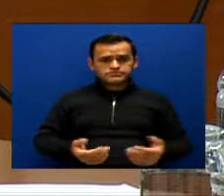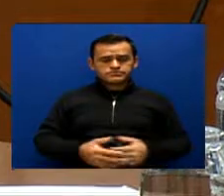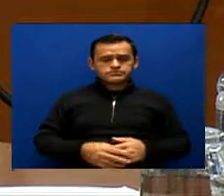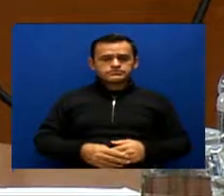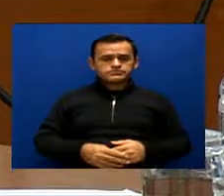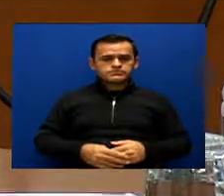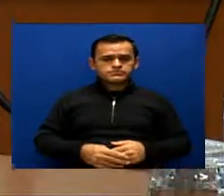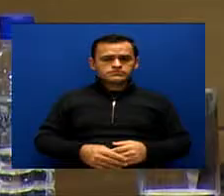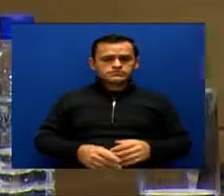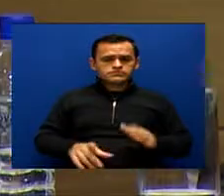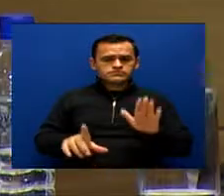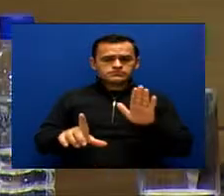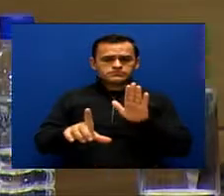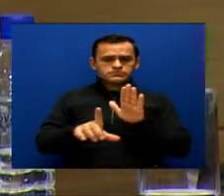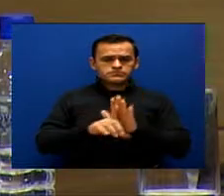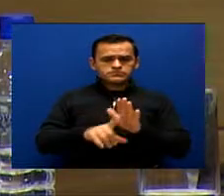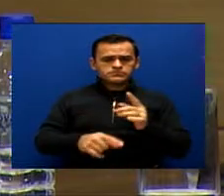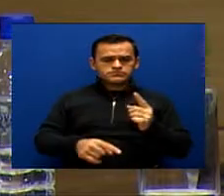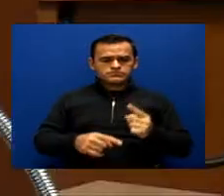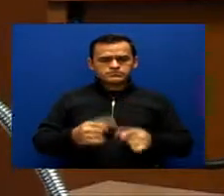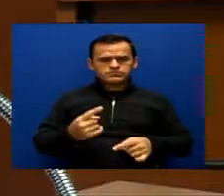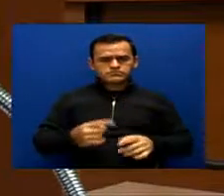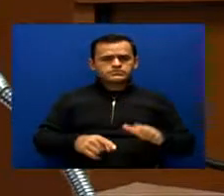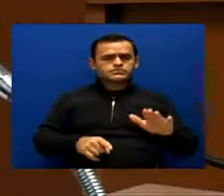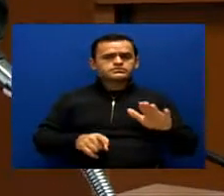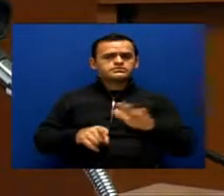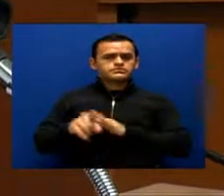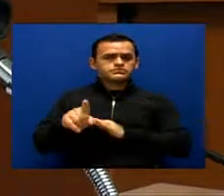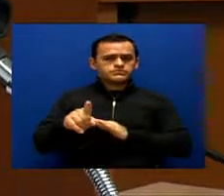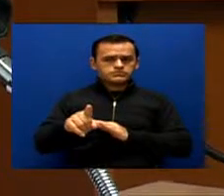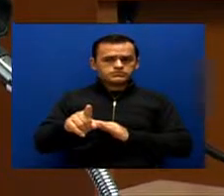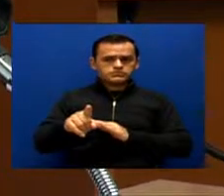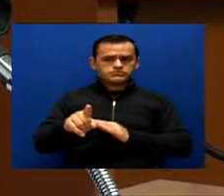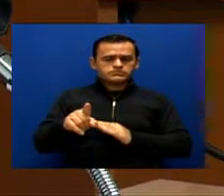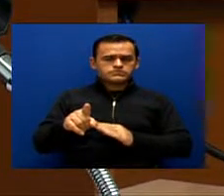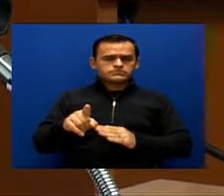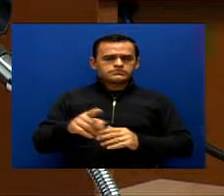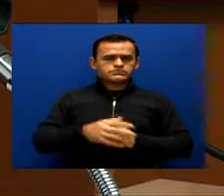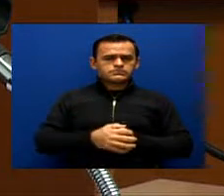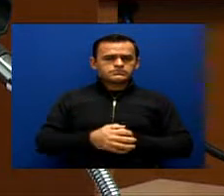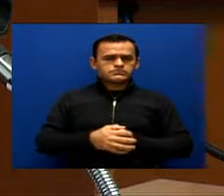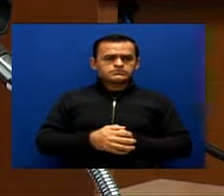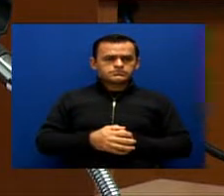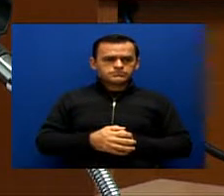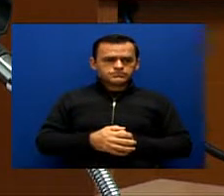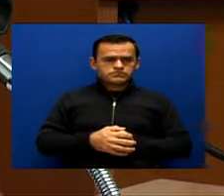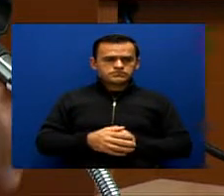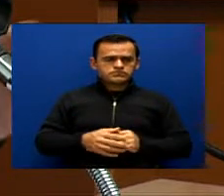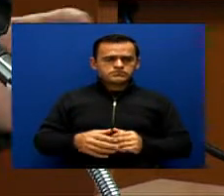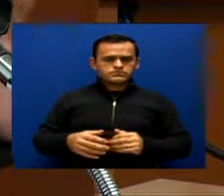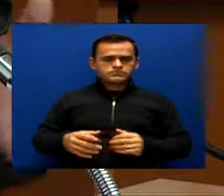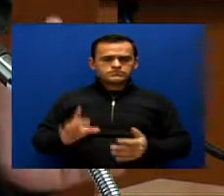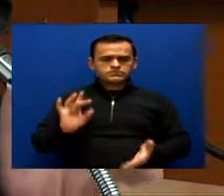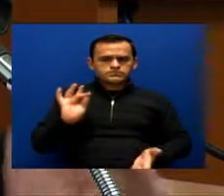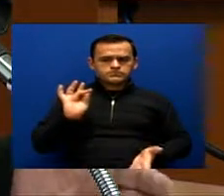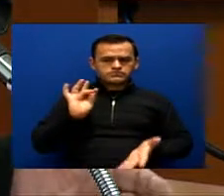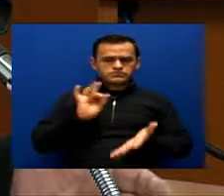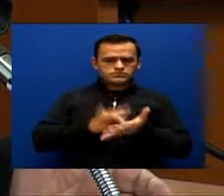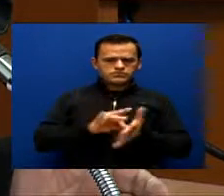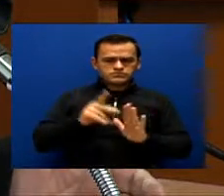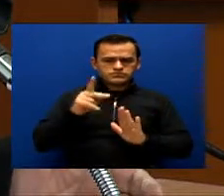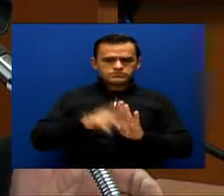Nós vamos quebrar, então, a inconstitucionalidade. Coloque em votação para quebrar a inconstitucionalidade. Do original. Tem a carta